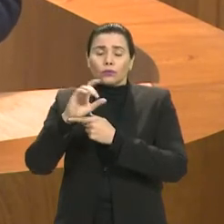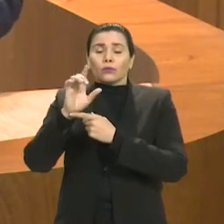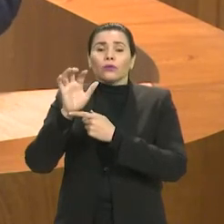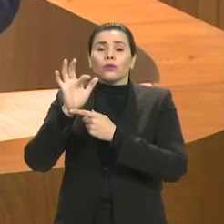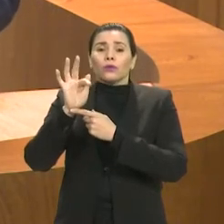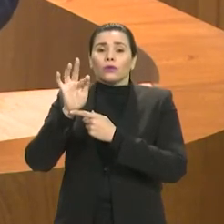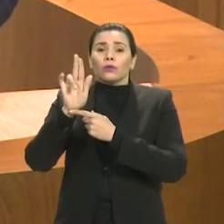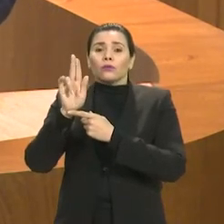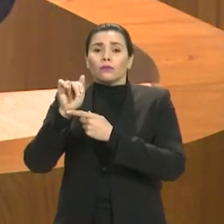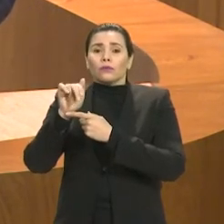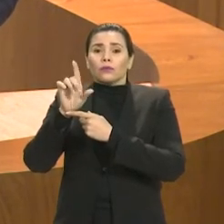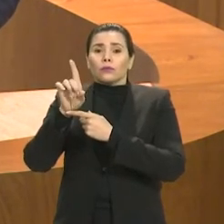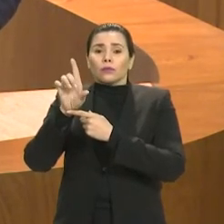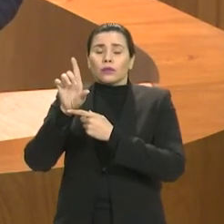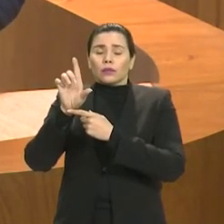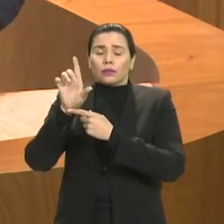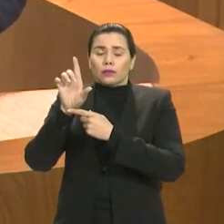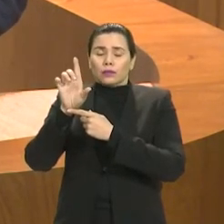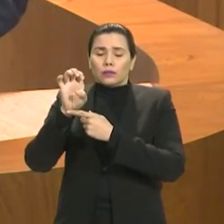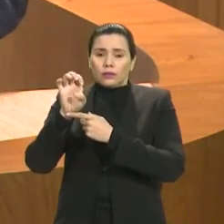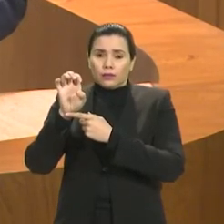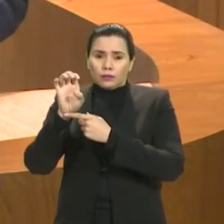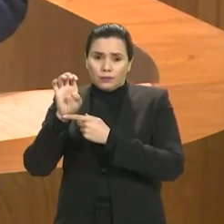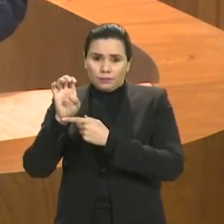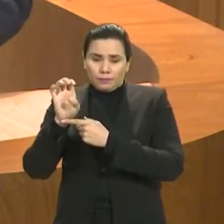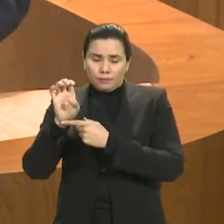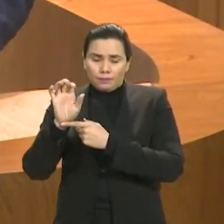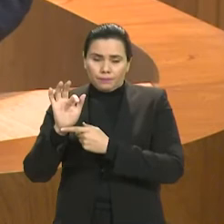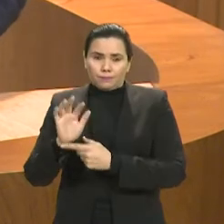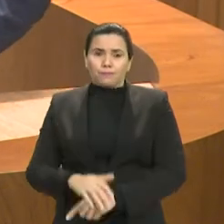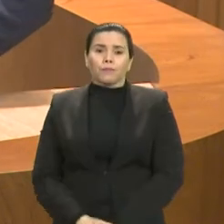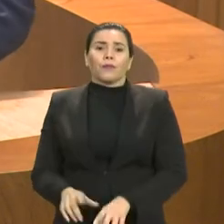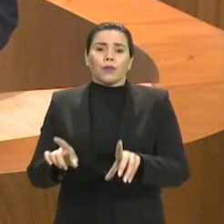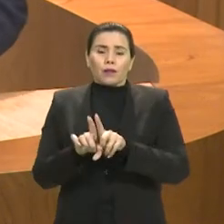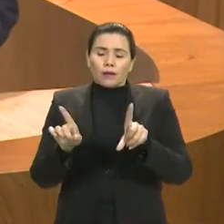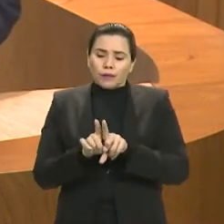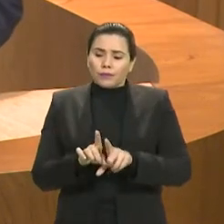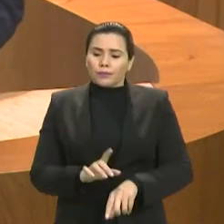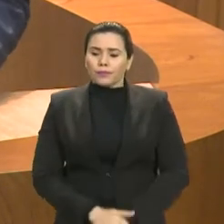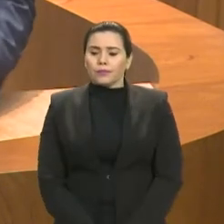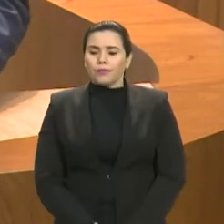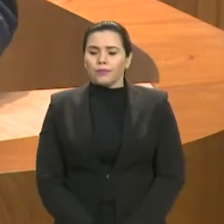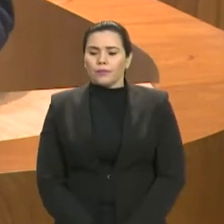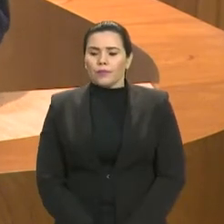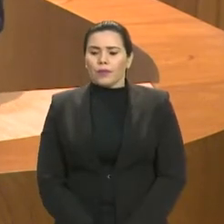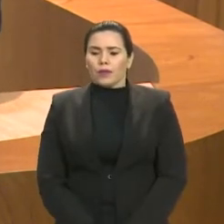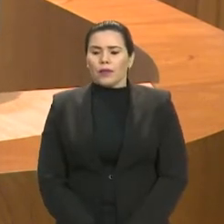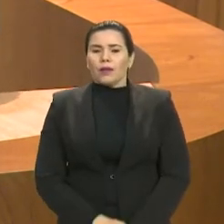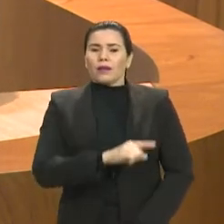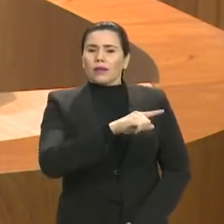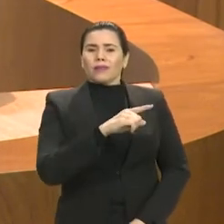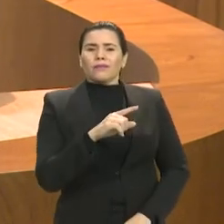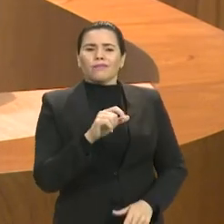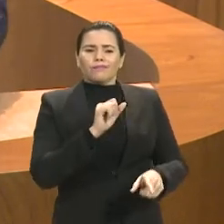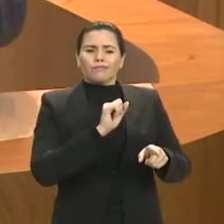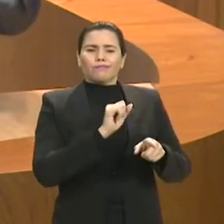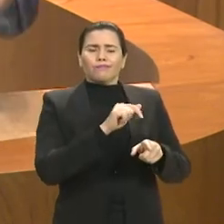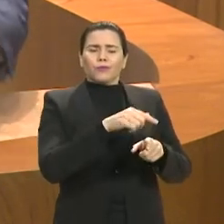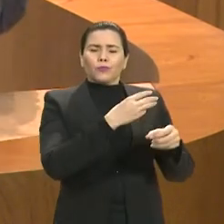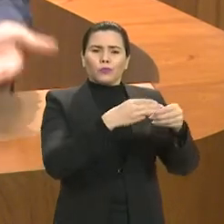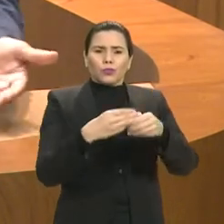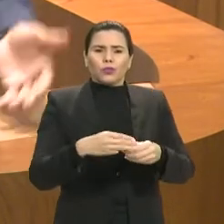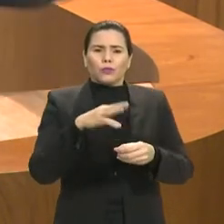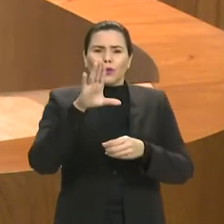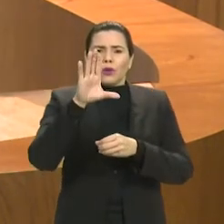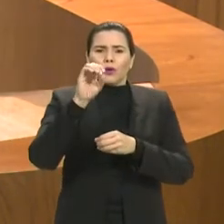oferecer uma denúncia contra o ex-prefeito da cidade de Codó por ter sumido com 27 milhões dos precatórios do Fundef.